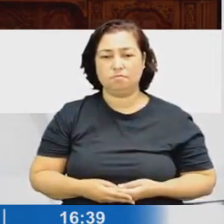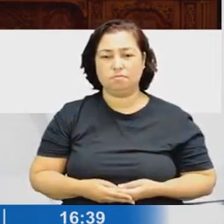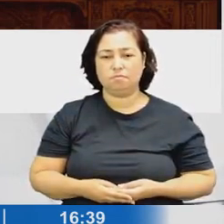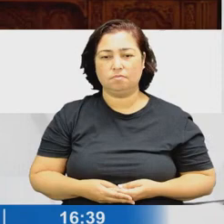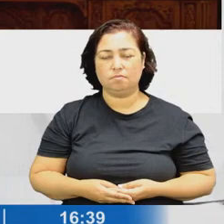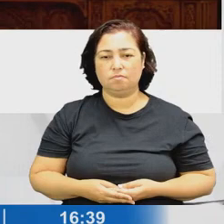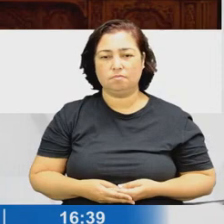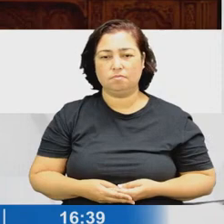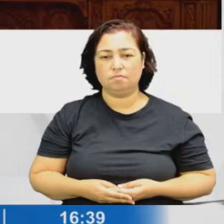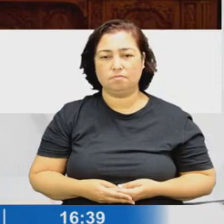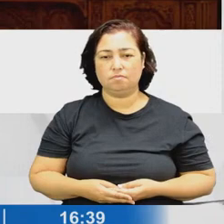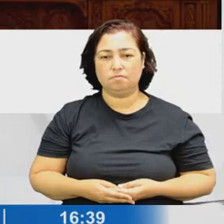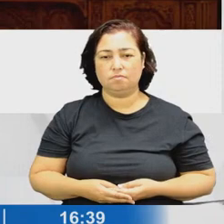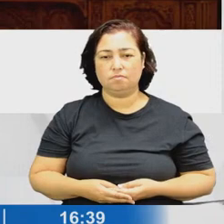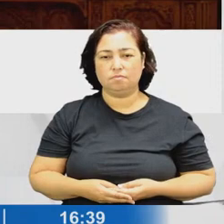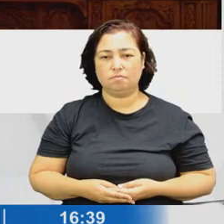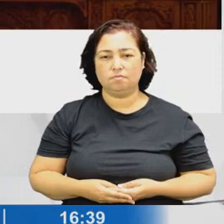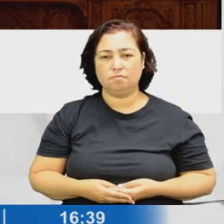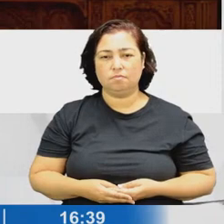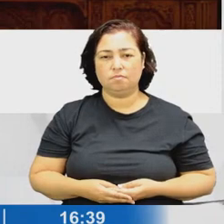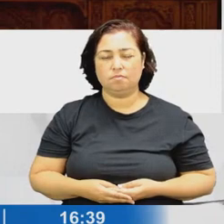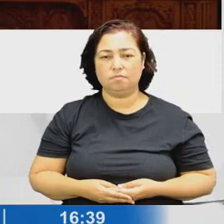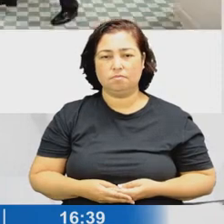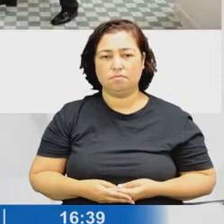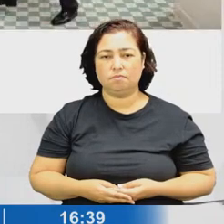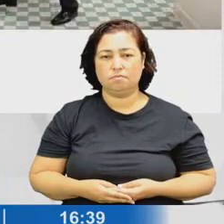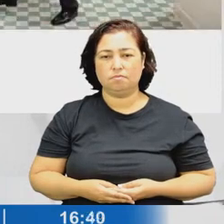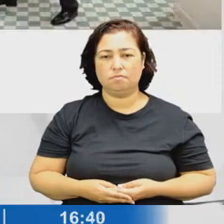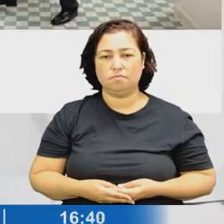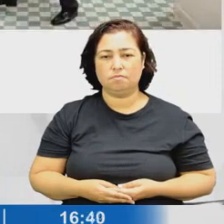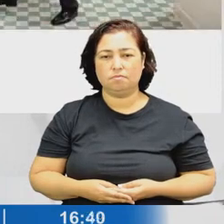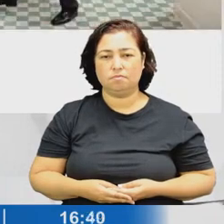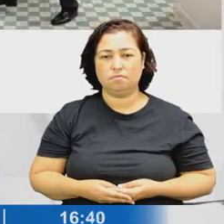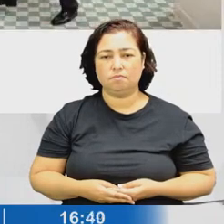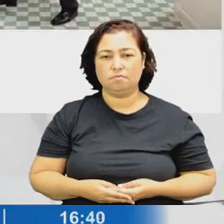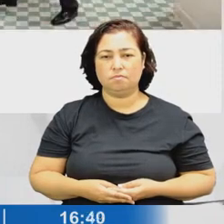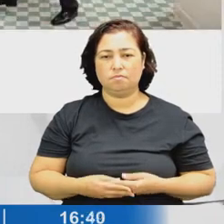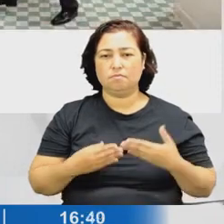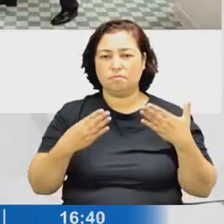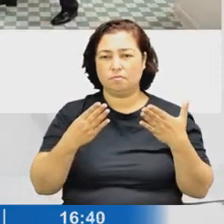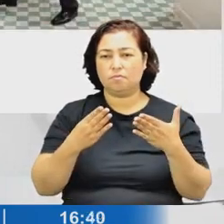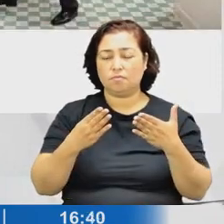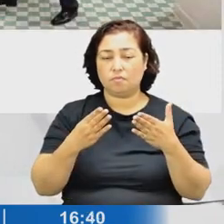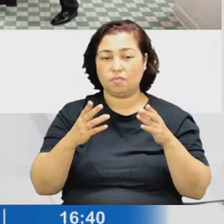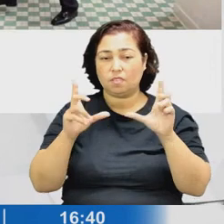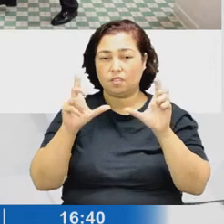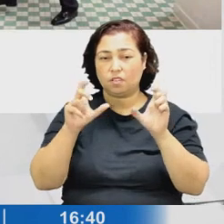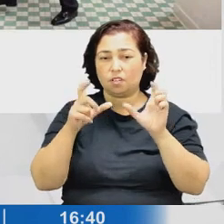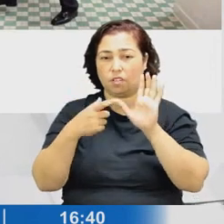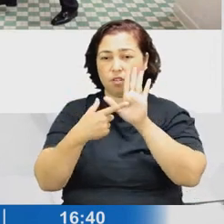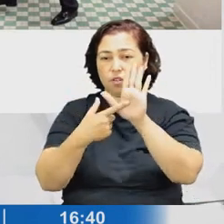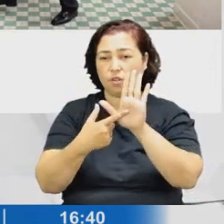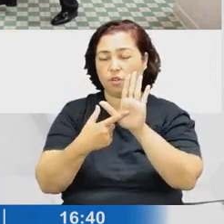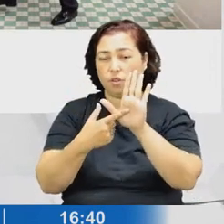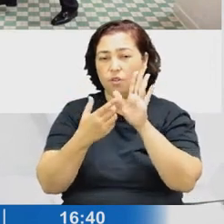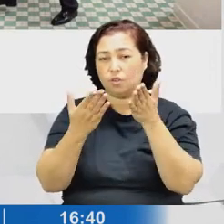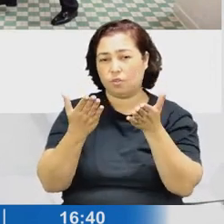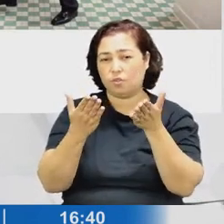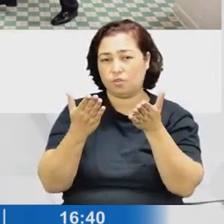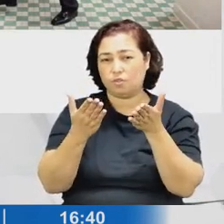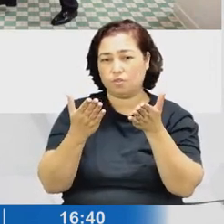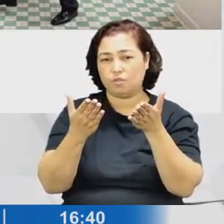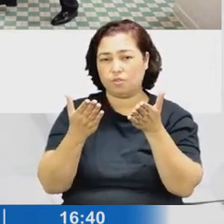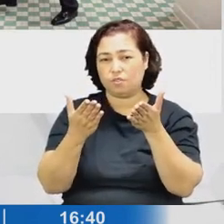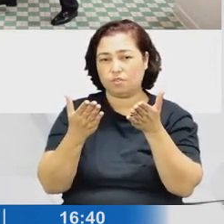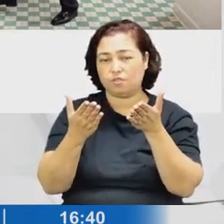com aquela imagem a única foto olhando para câmera a única fazendo careta